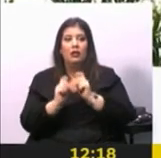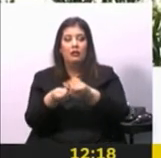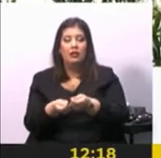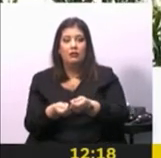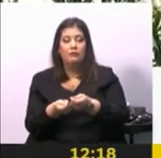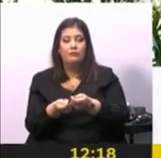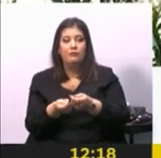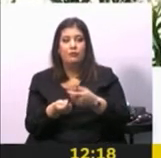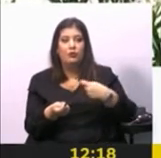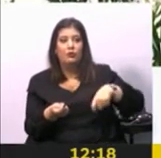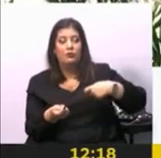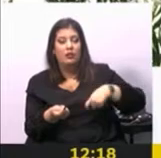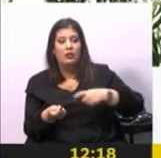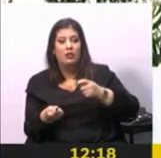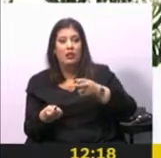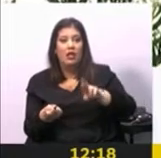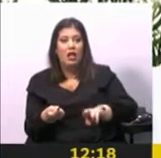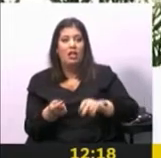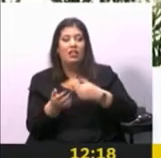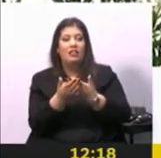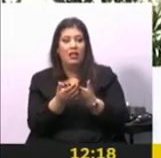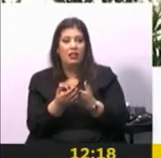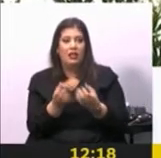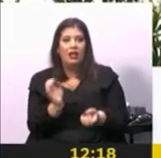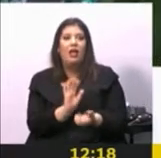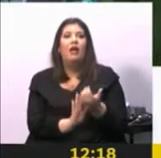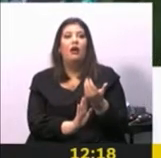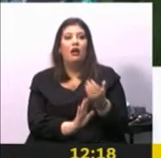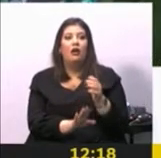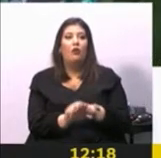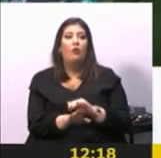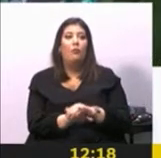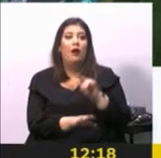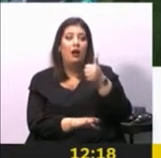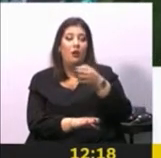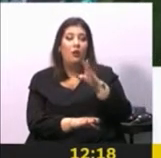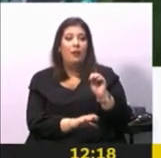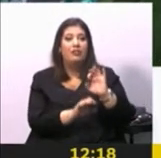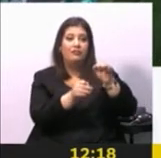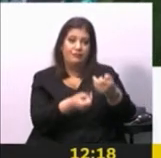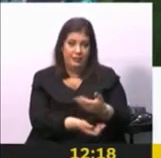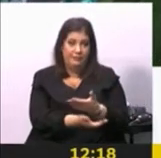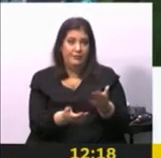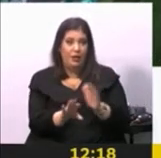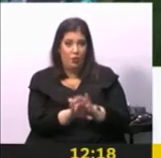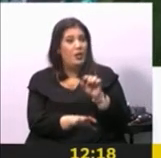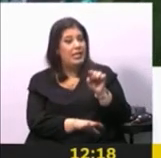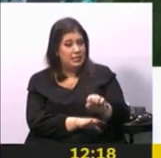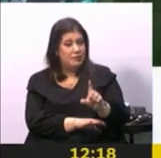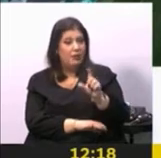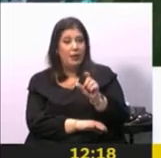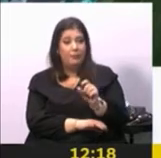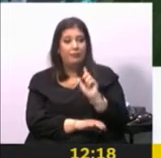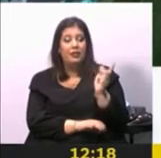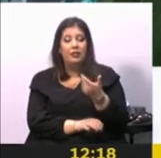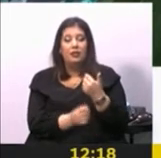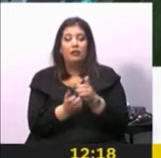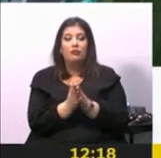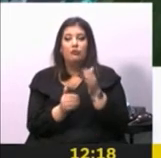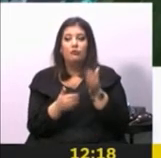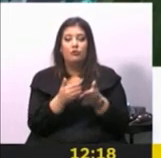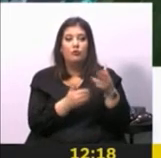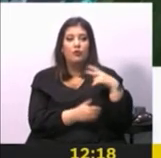Santos, ter sido revogada, está, digamos assim, na gênese da falência do BES. E tudo aquilo que aconteceu em